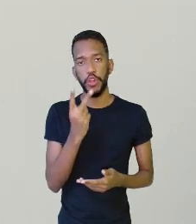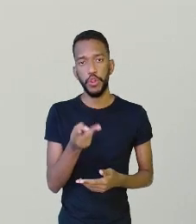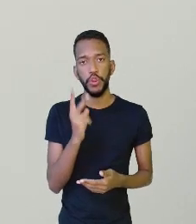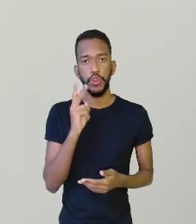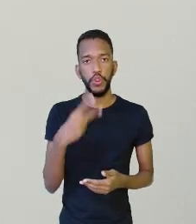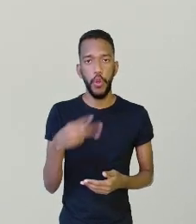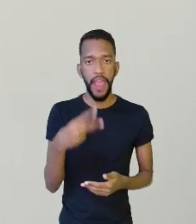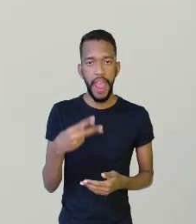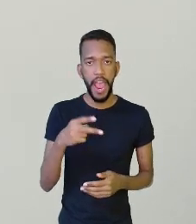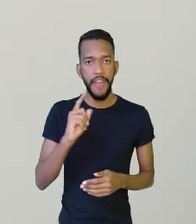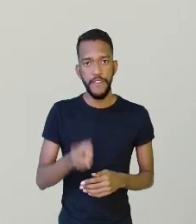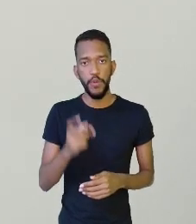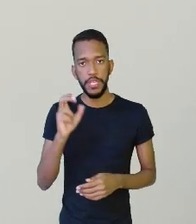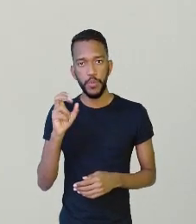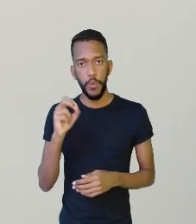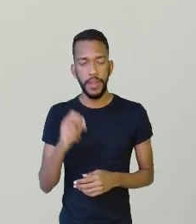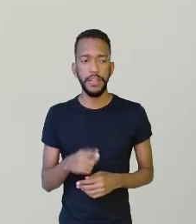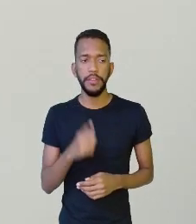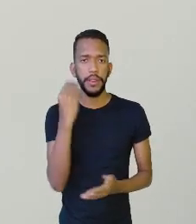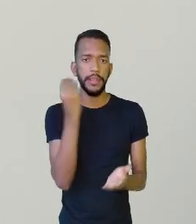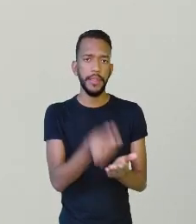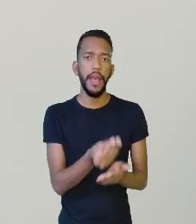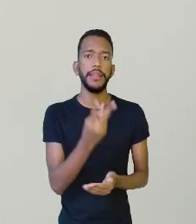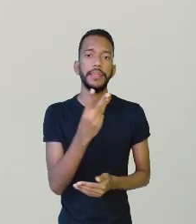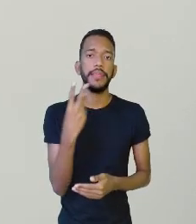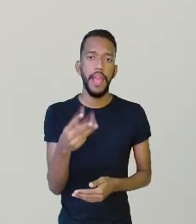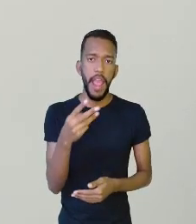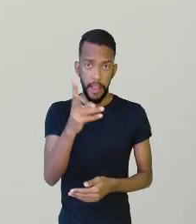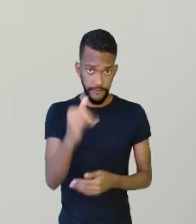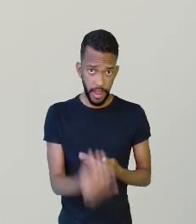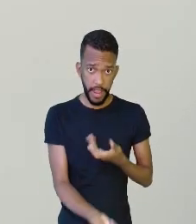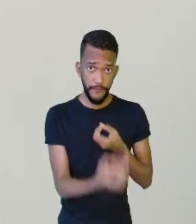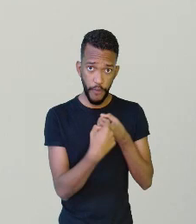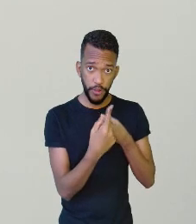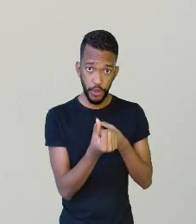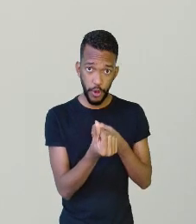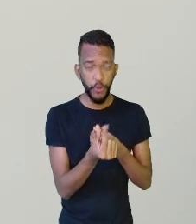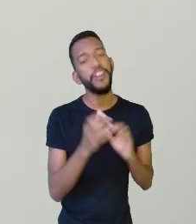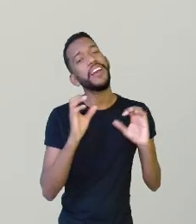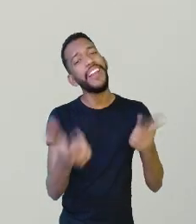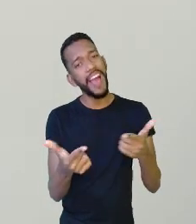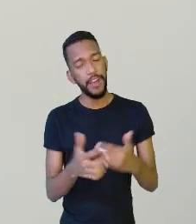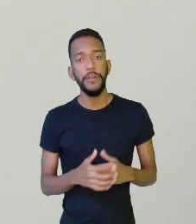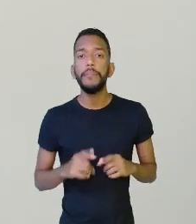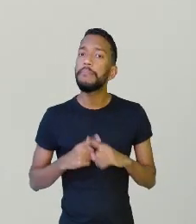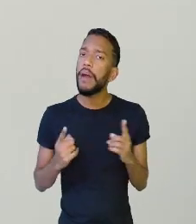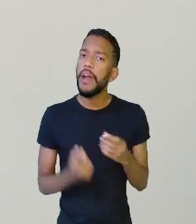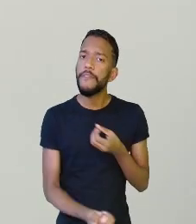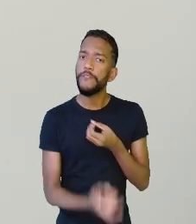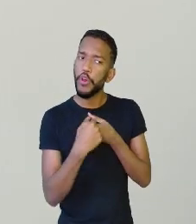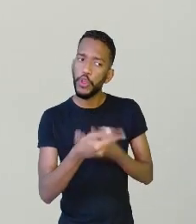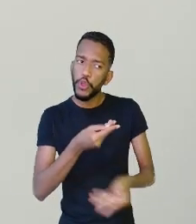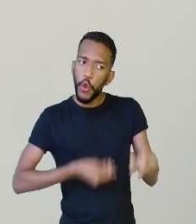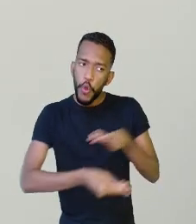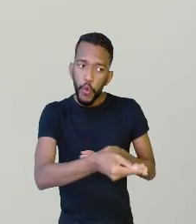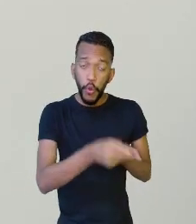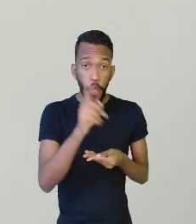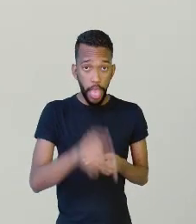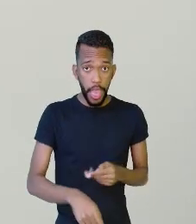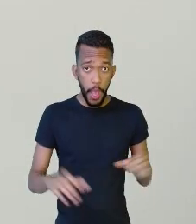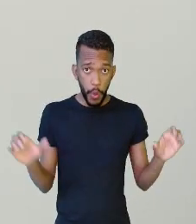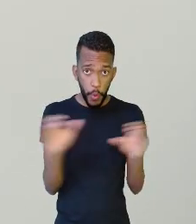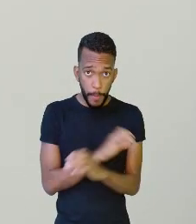R$2,50. Você deu R$3. Você vai querer troco? Com certeza. Mas esse troco vai ser o número